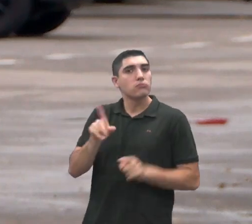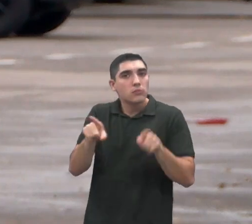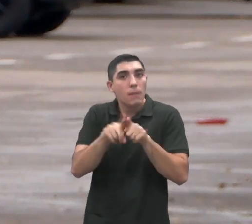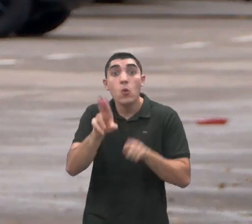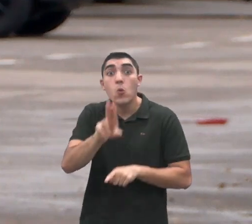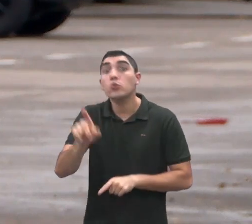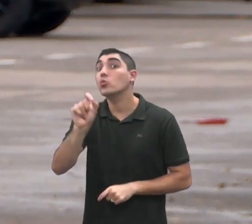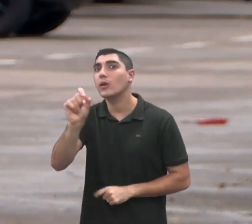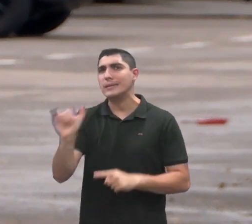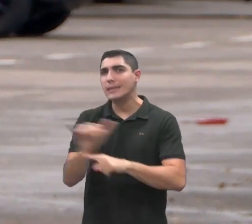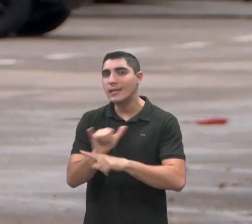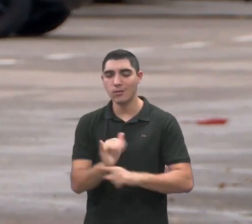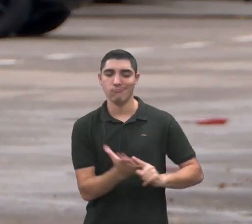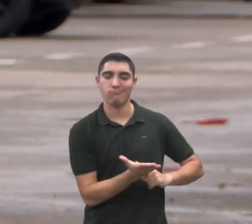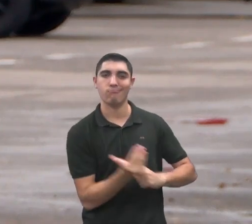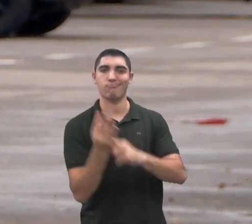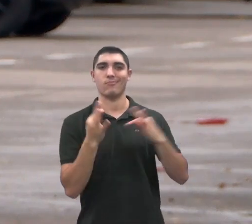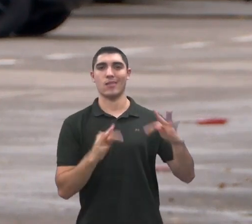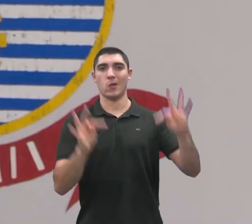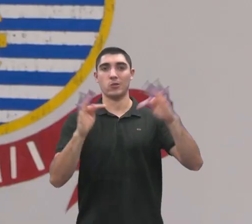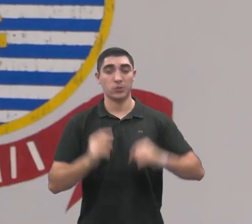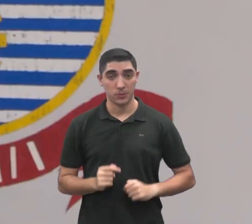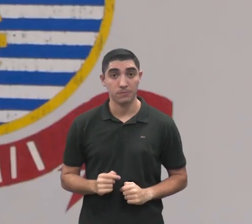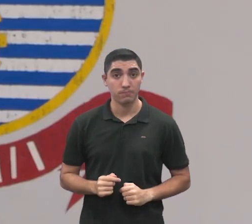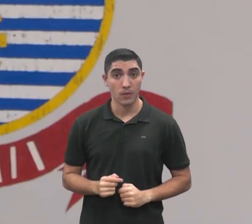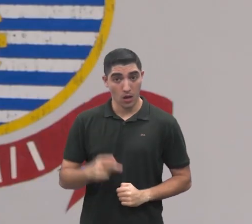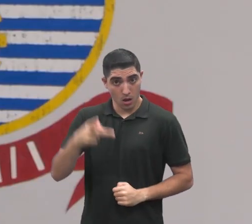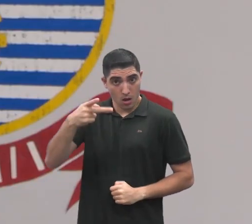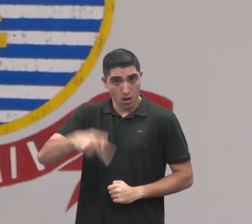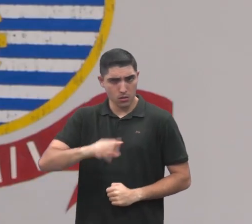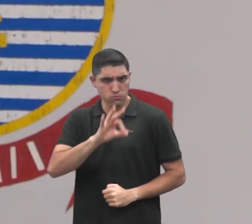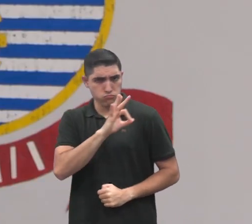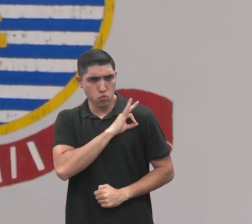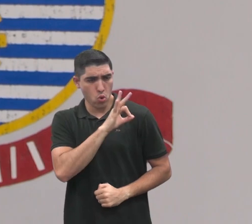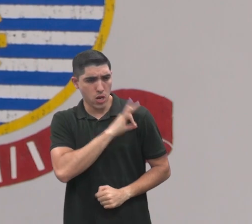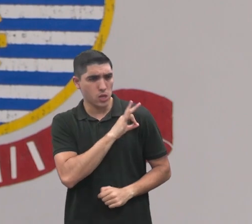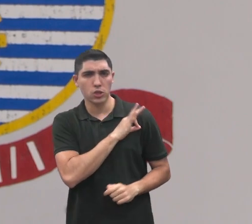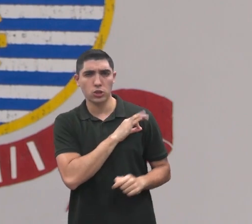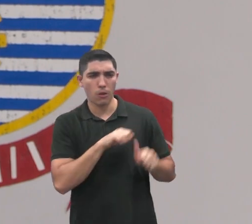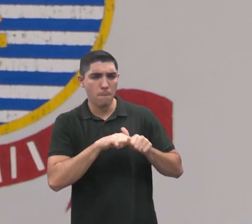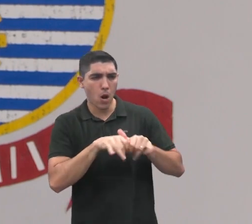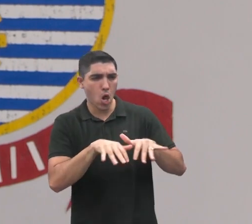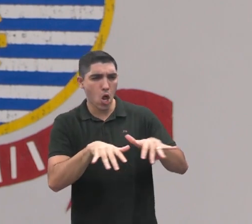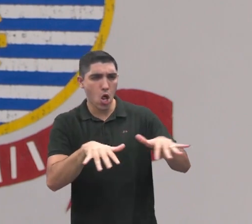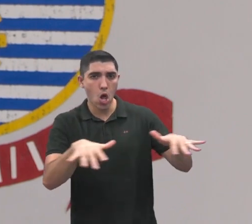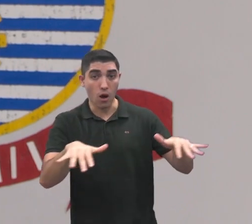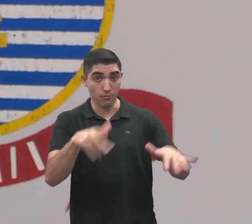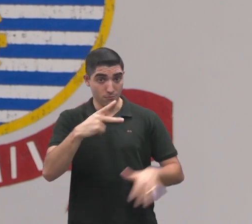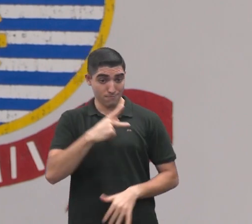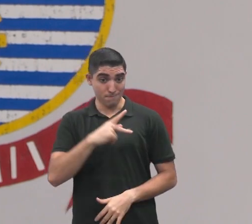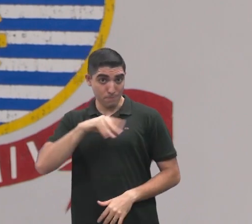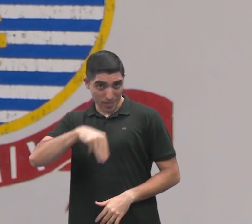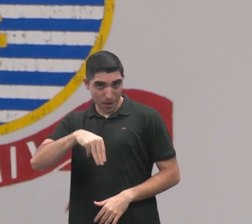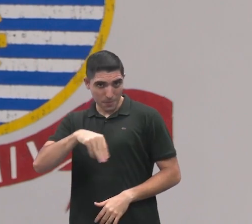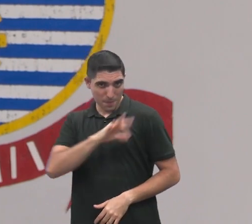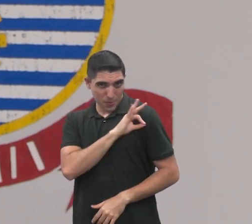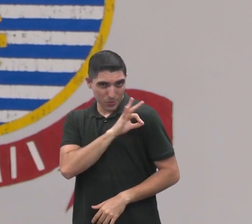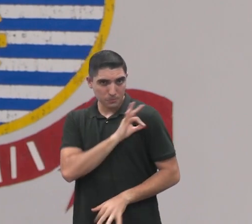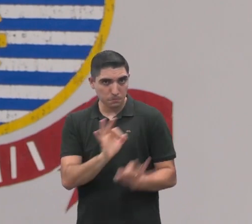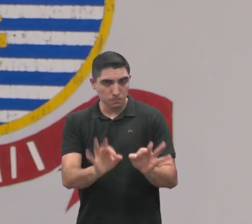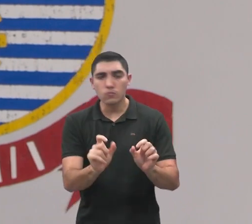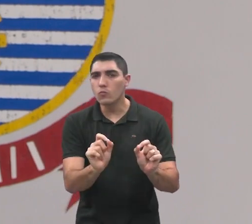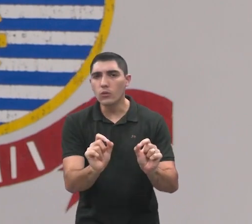a tecnologia tem papel fundamental. A distribuição do policiamento ostensivo feito pela Polícia Militar,